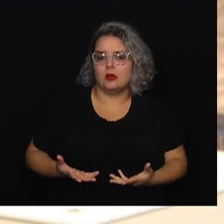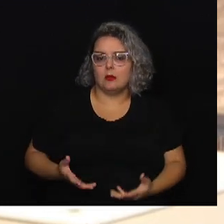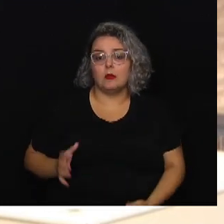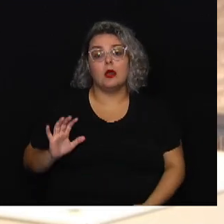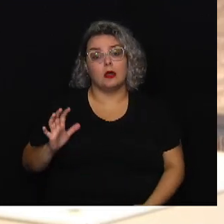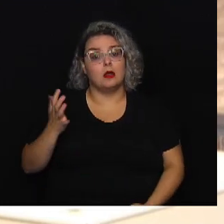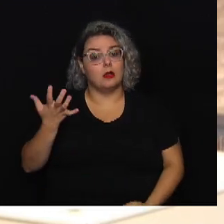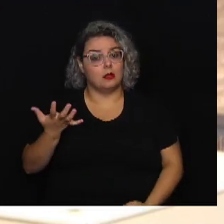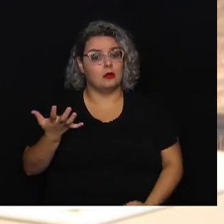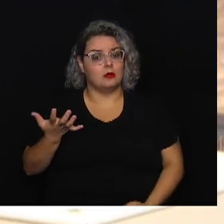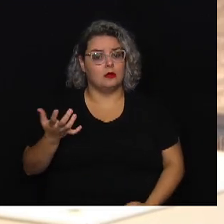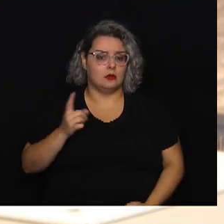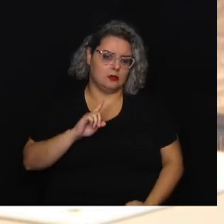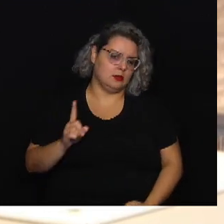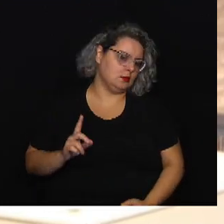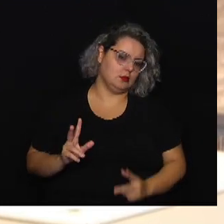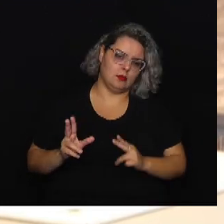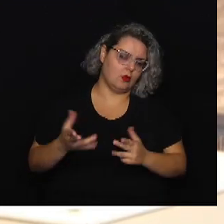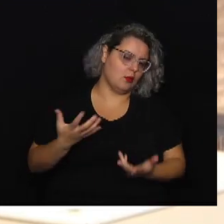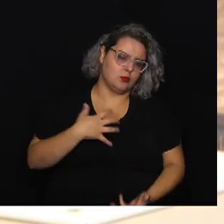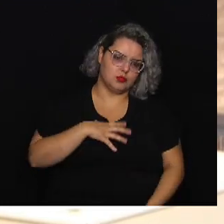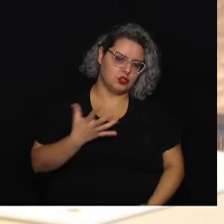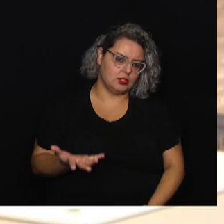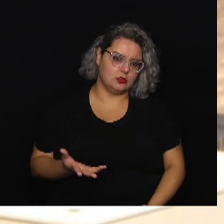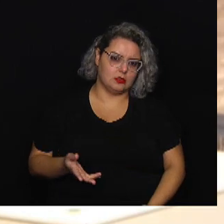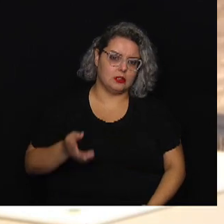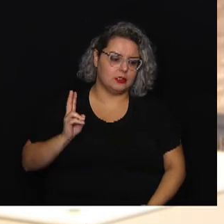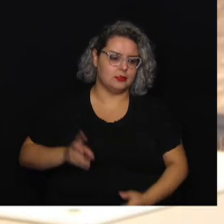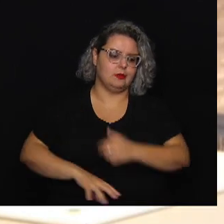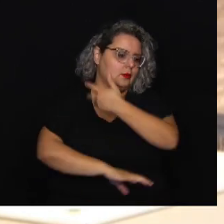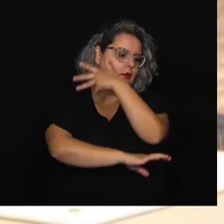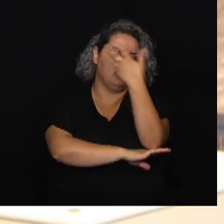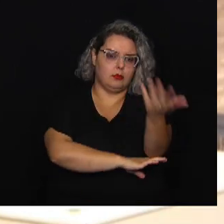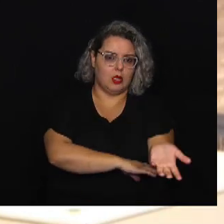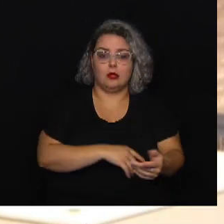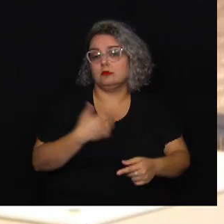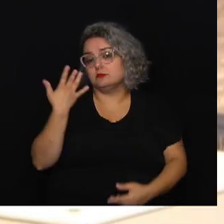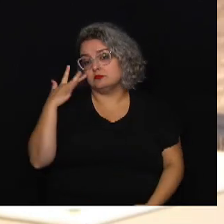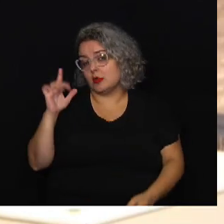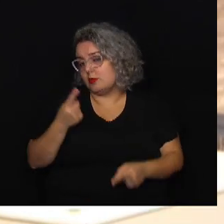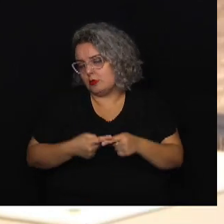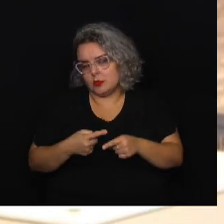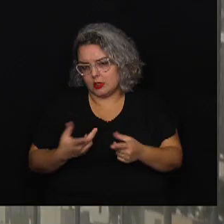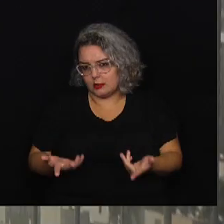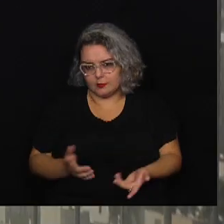isso não fique como está, que toda hora cai uma árvore e não se sabe por quê.